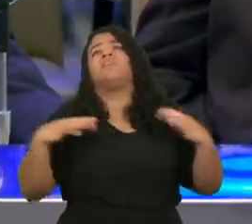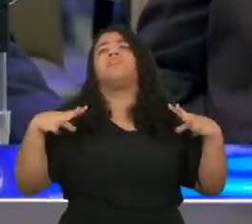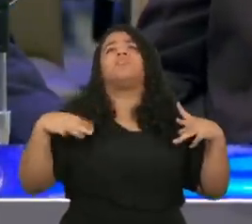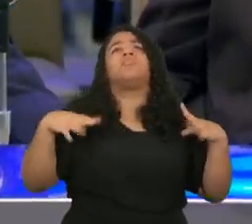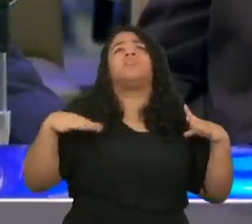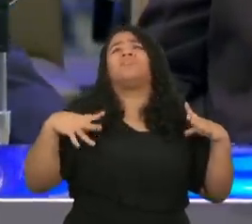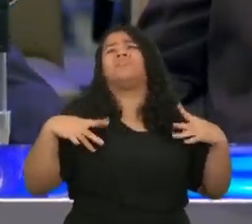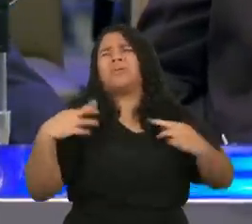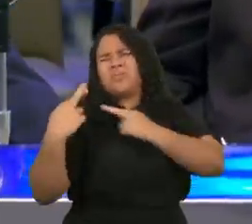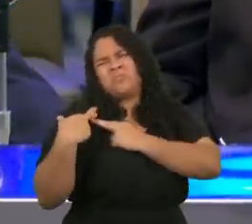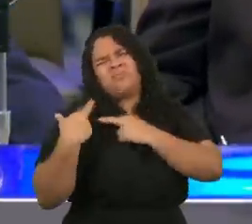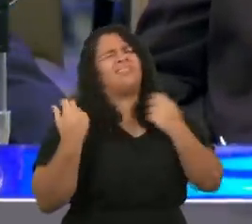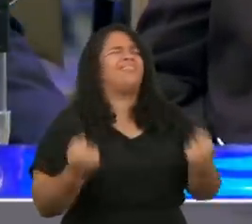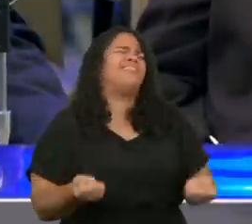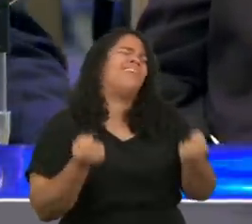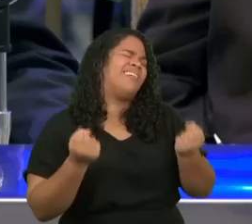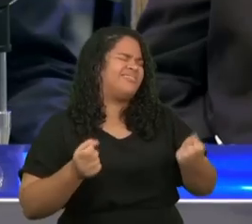descuidado uma mãe